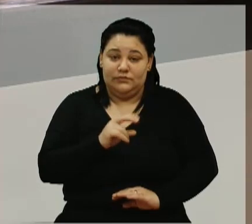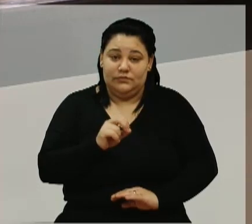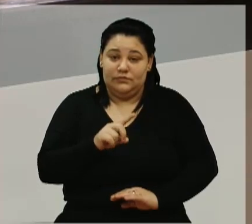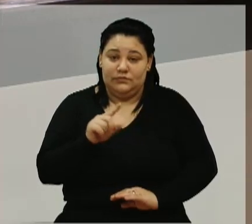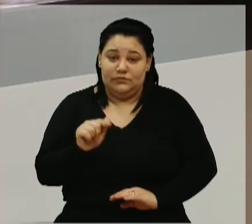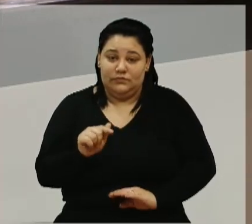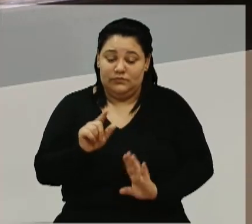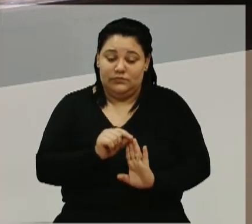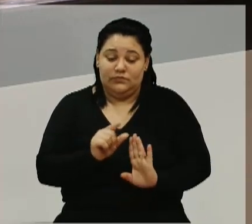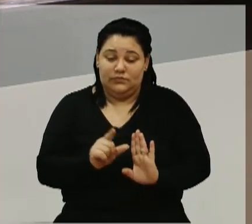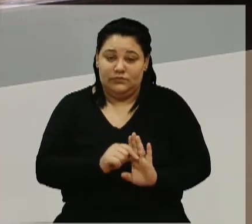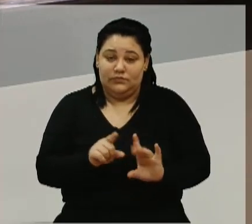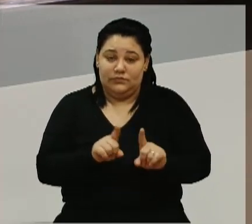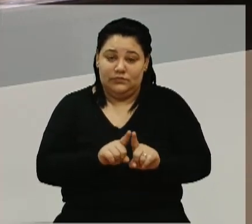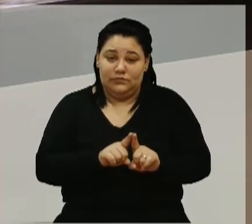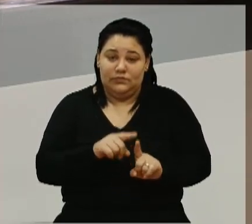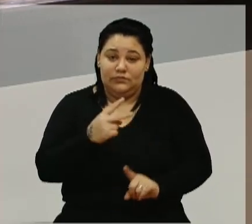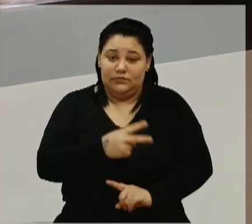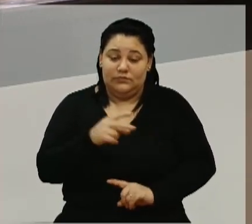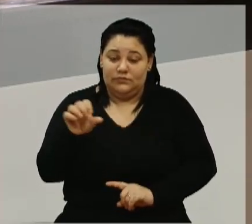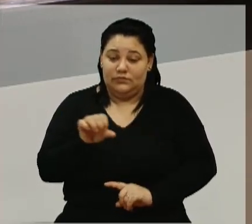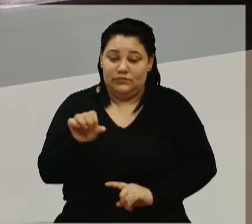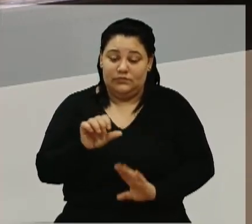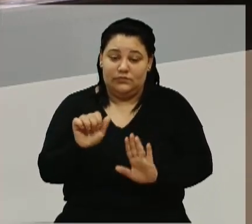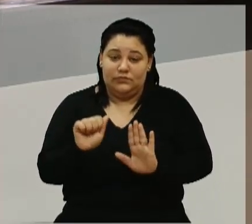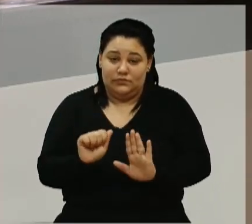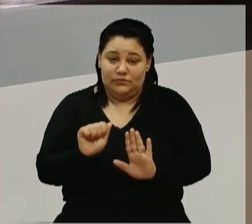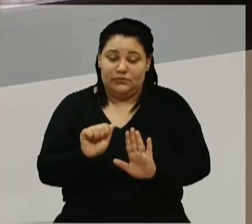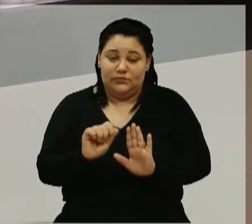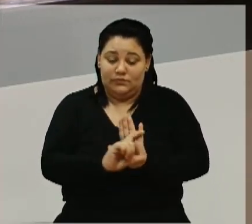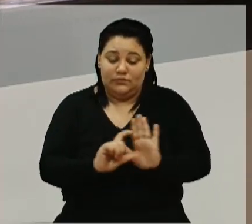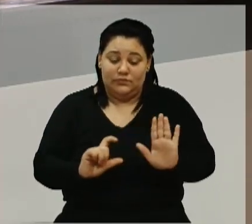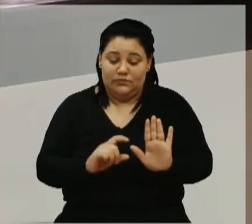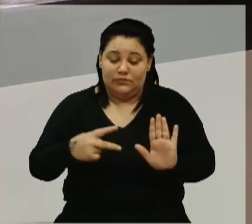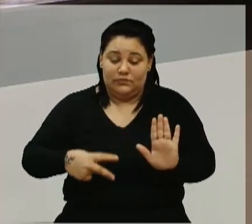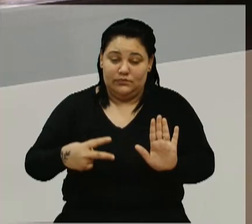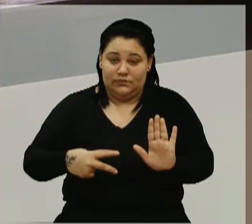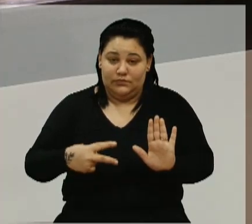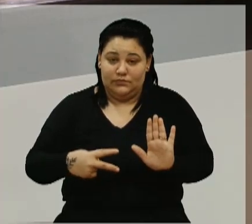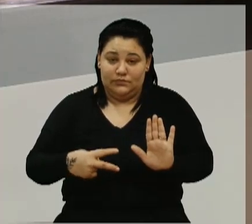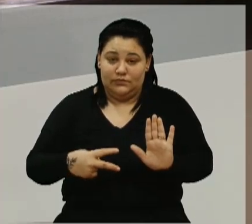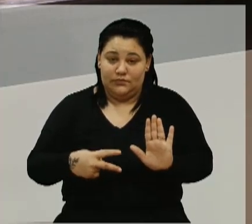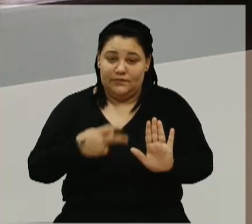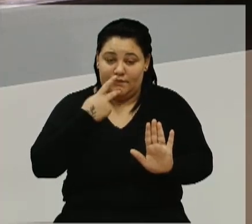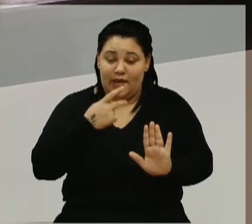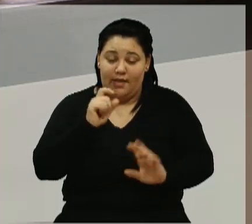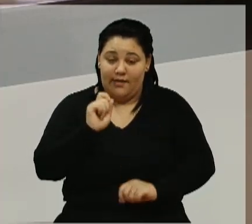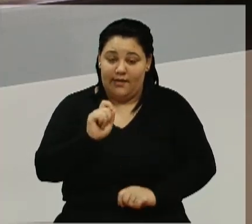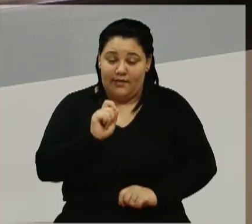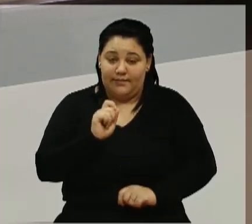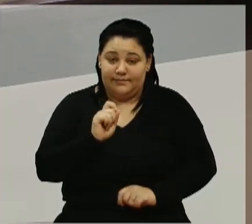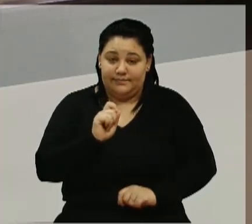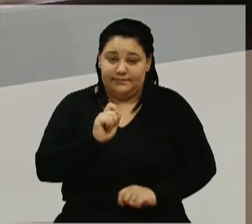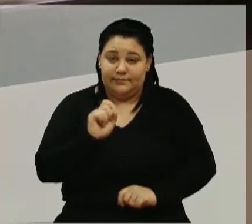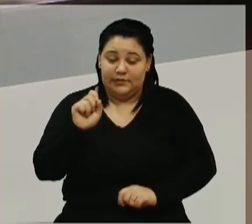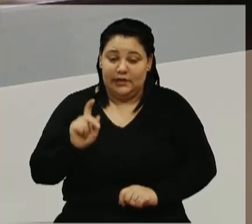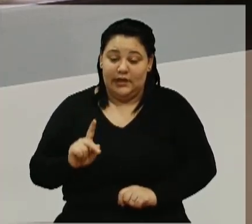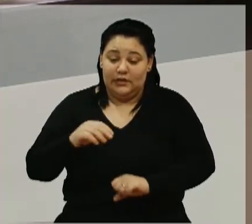seu artigo 29º-A, parágrafo 2º, aduz que caberá ao autor